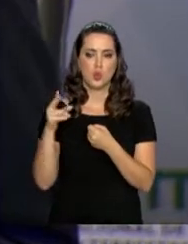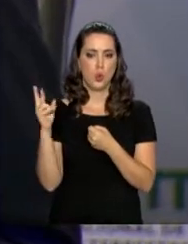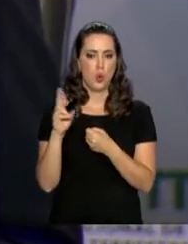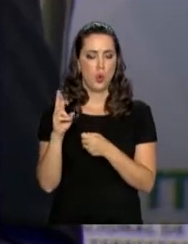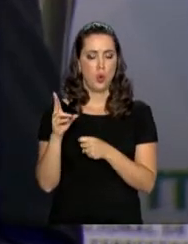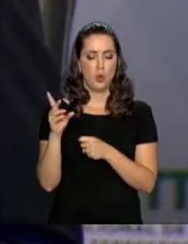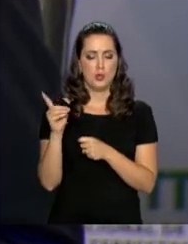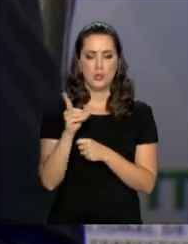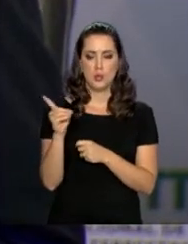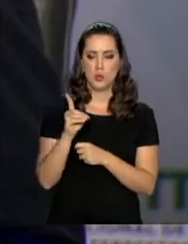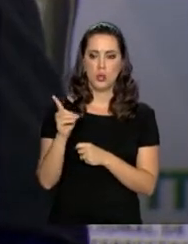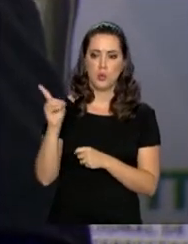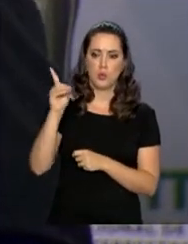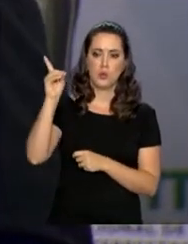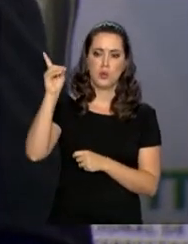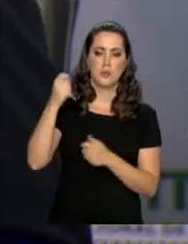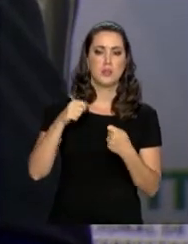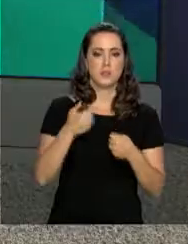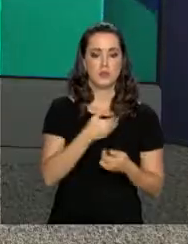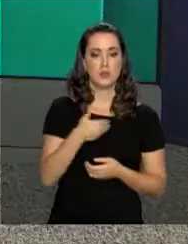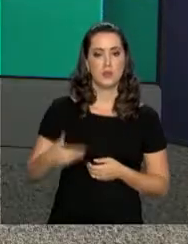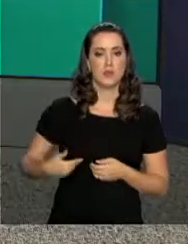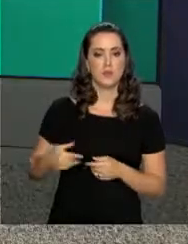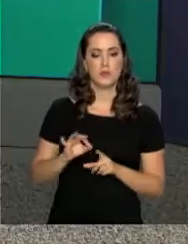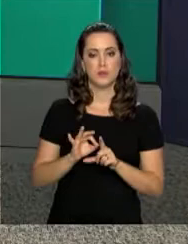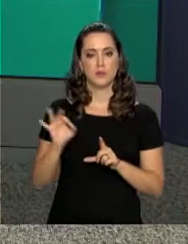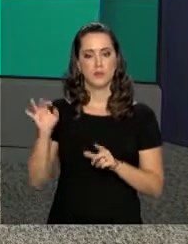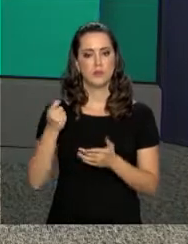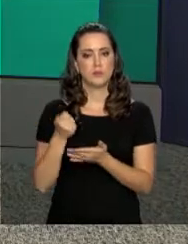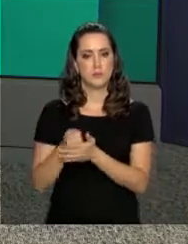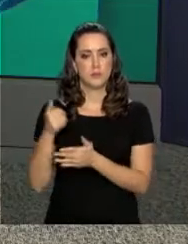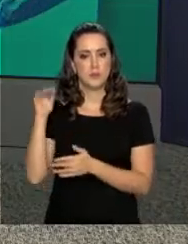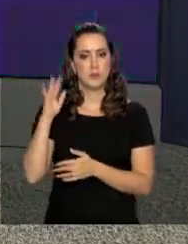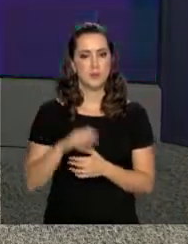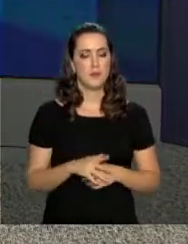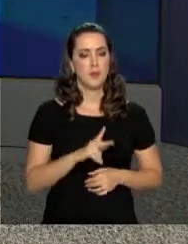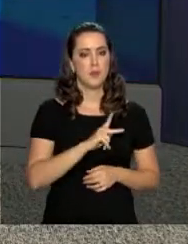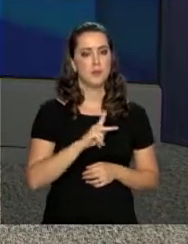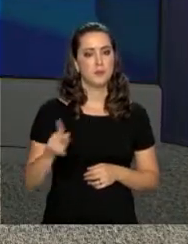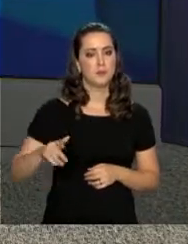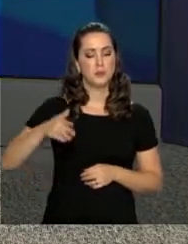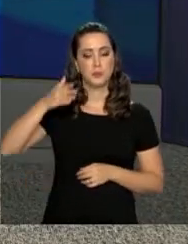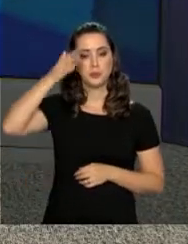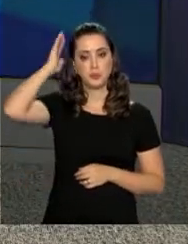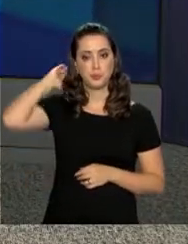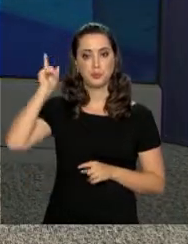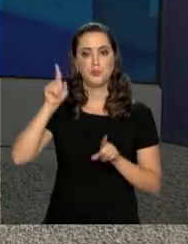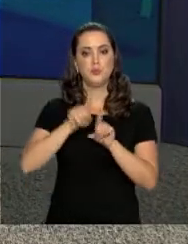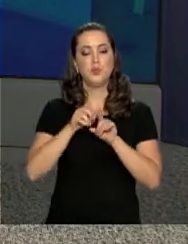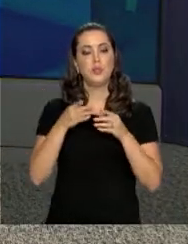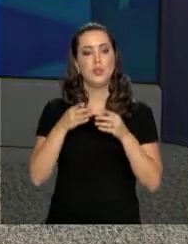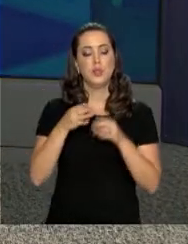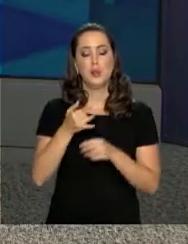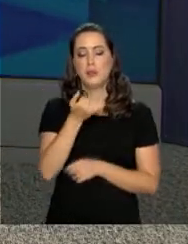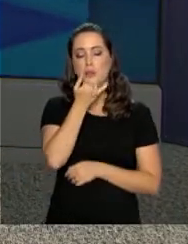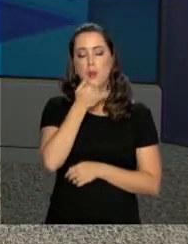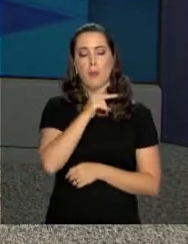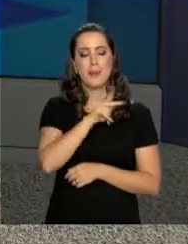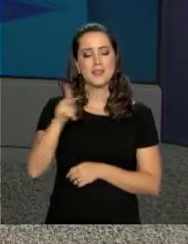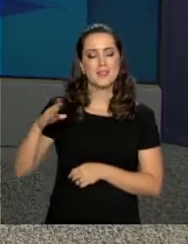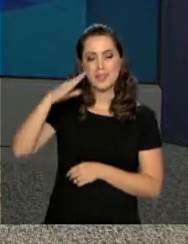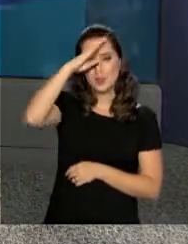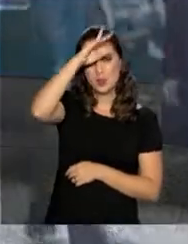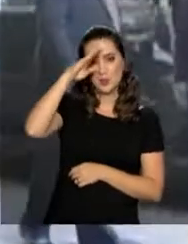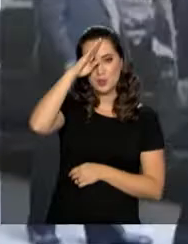tem que ser compensado pelo governo. E o presidente eleito, Jair Bolsonaro, recebeu hoje pela manhã, no Rio de Janeiro,